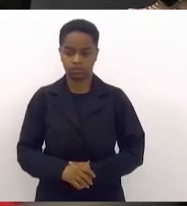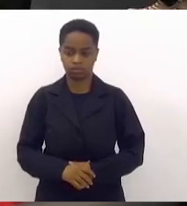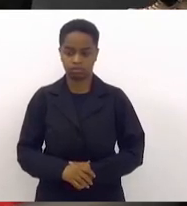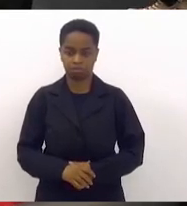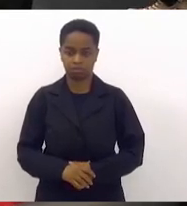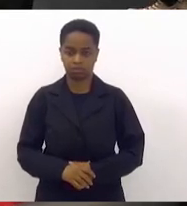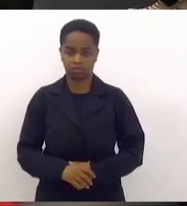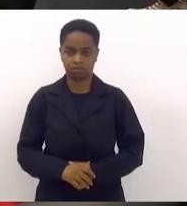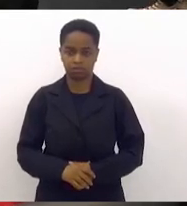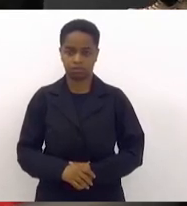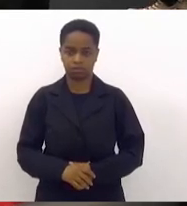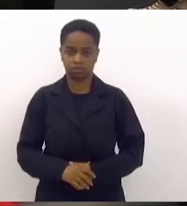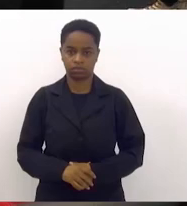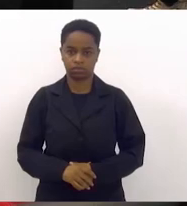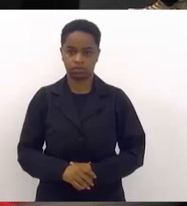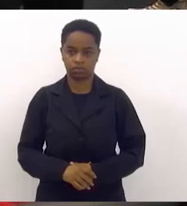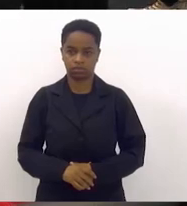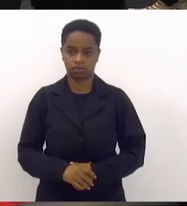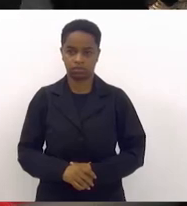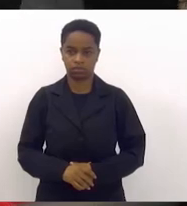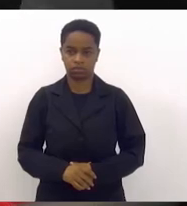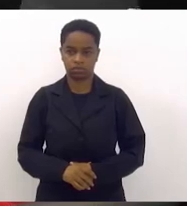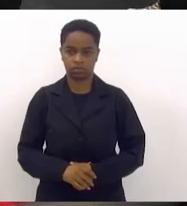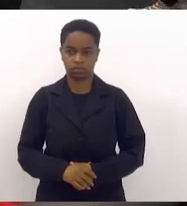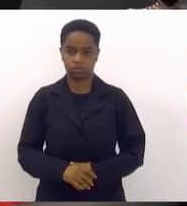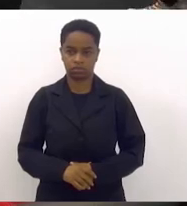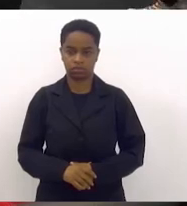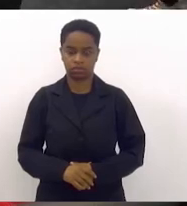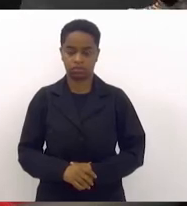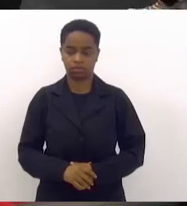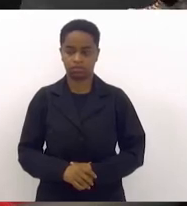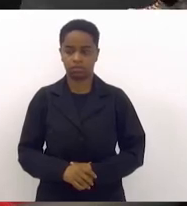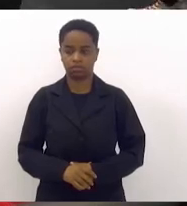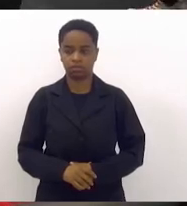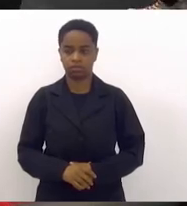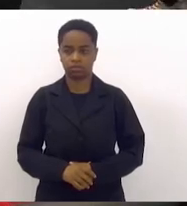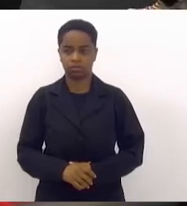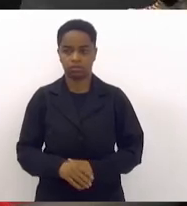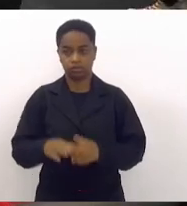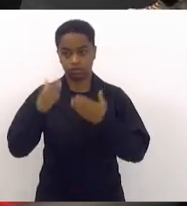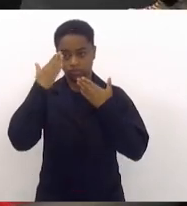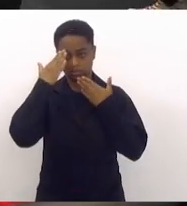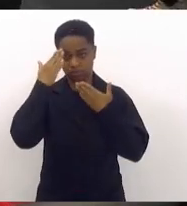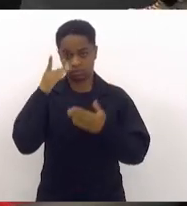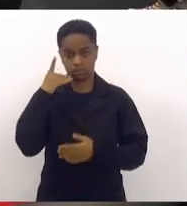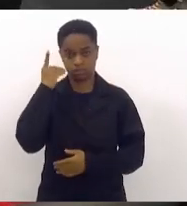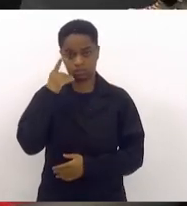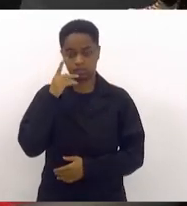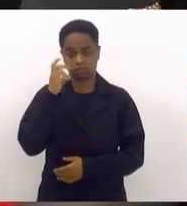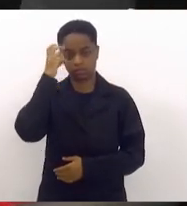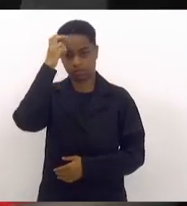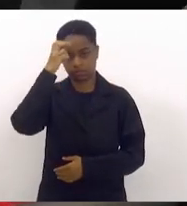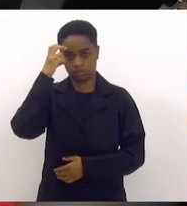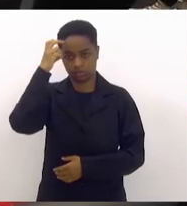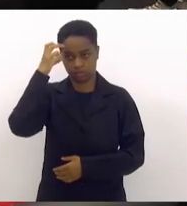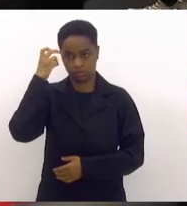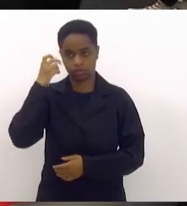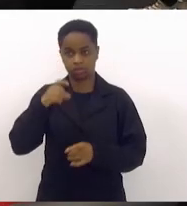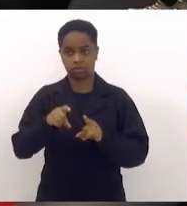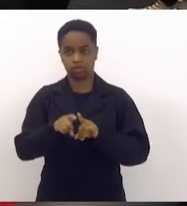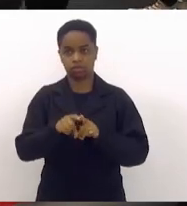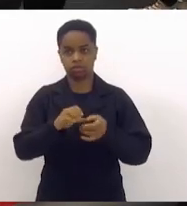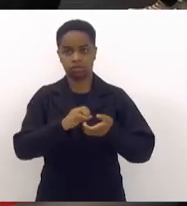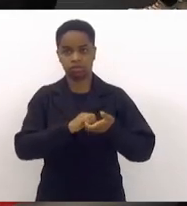AB tá aberto Obrigado deputada vernica saudá-la